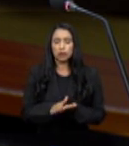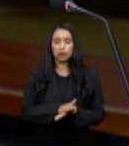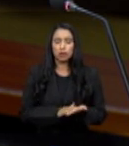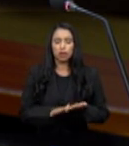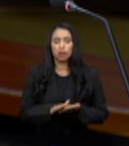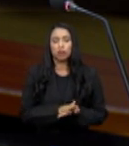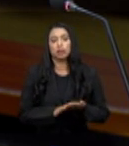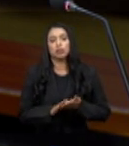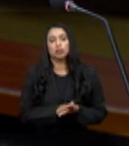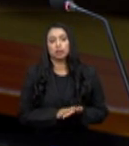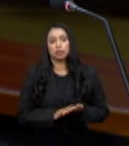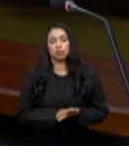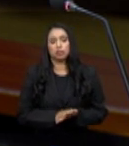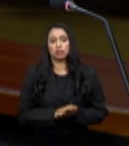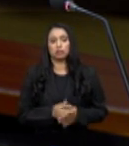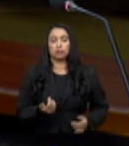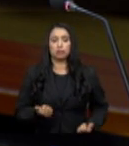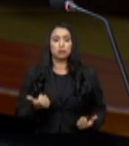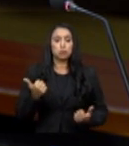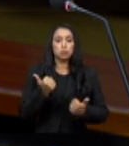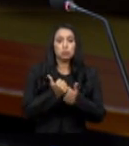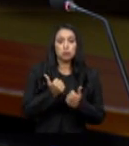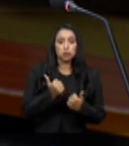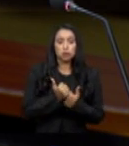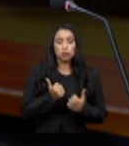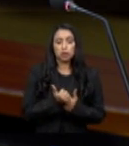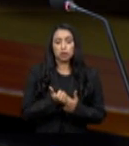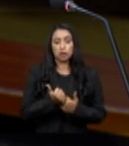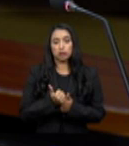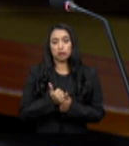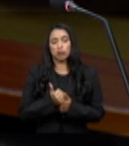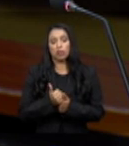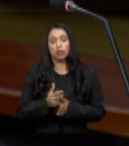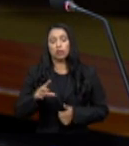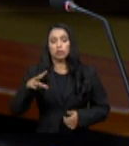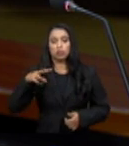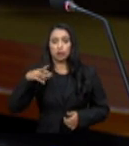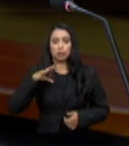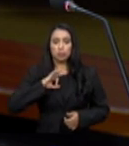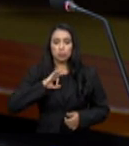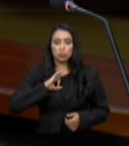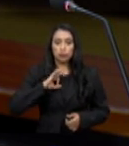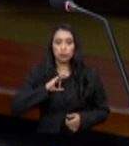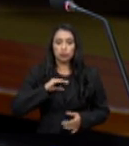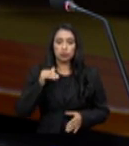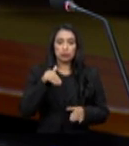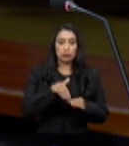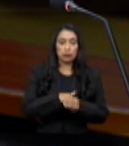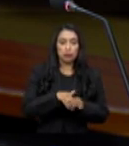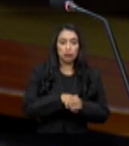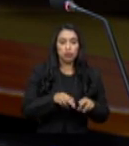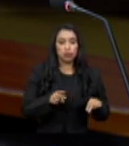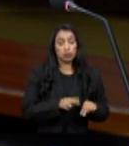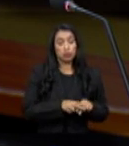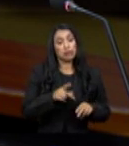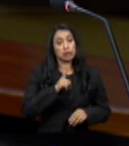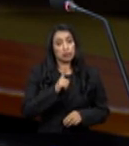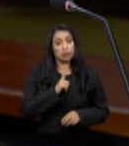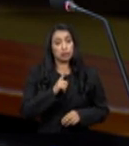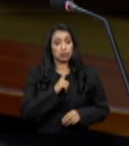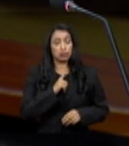a necessidade de substituição eventual dos agentes penitenciários que foram diagnosticados com a doença